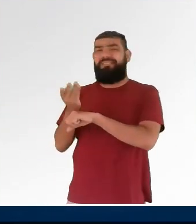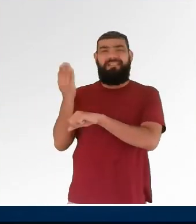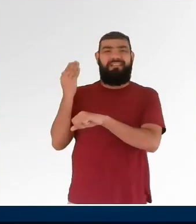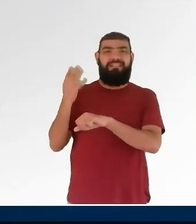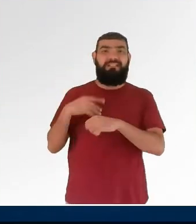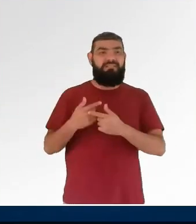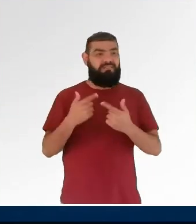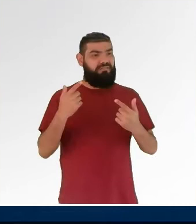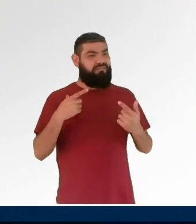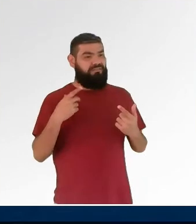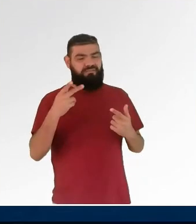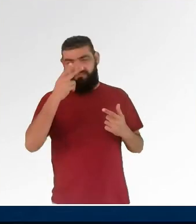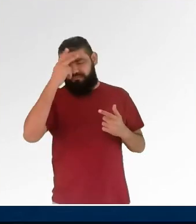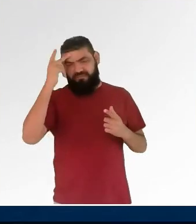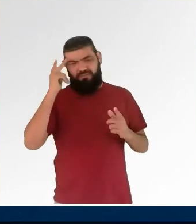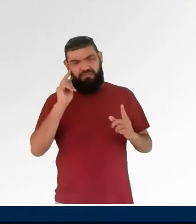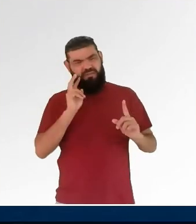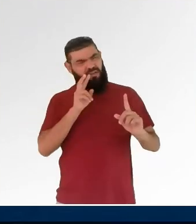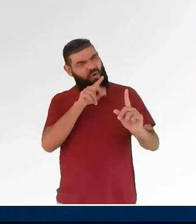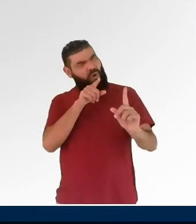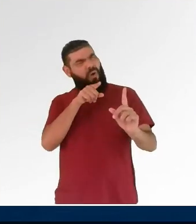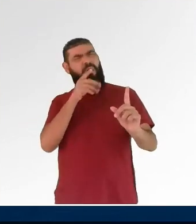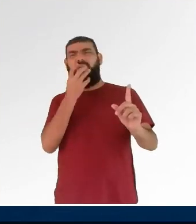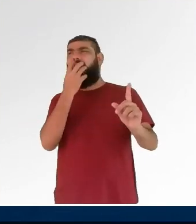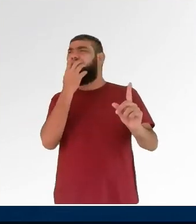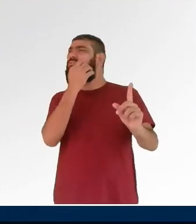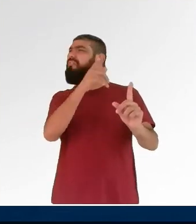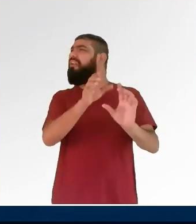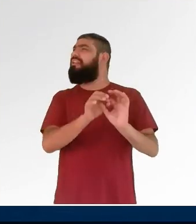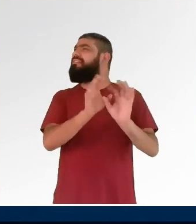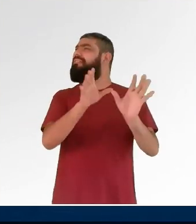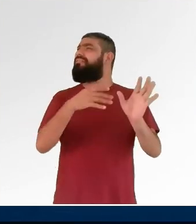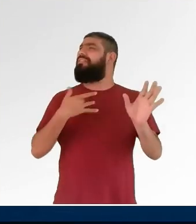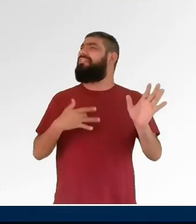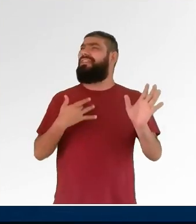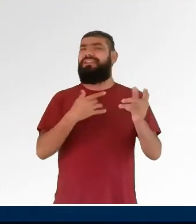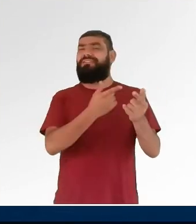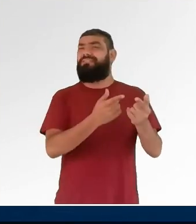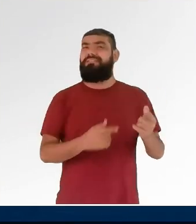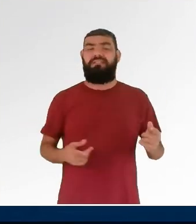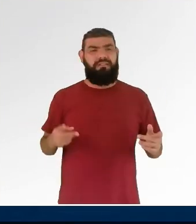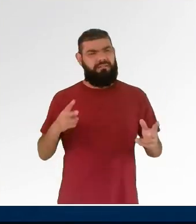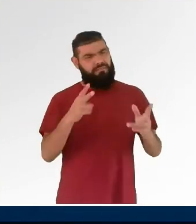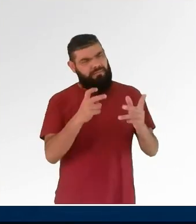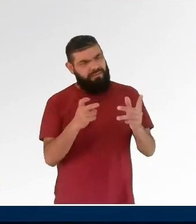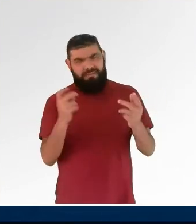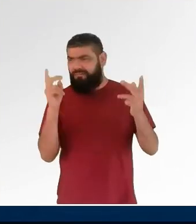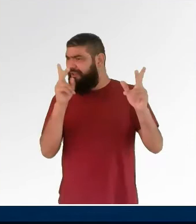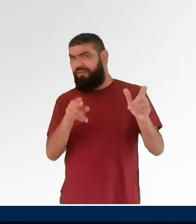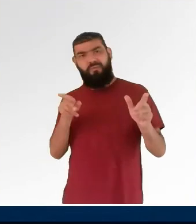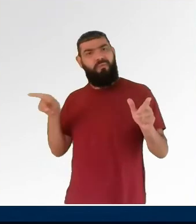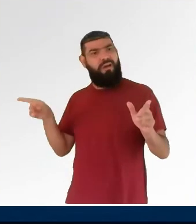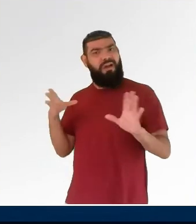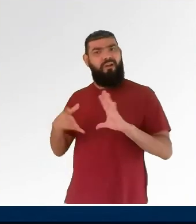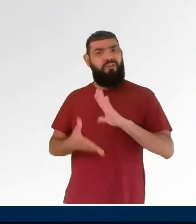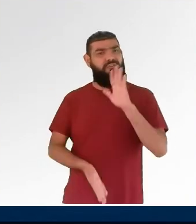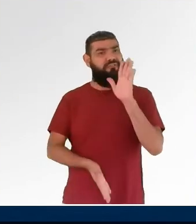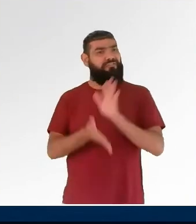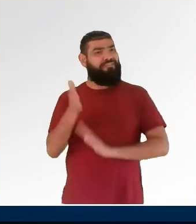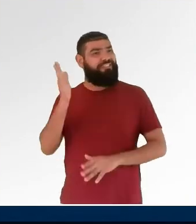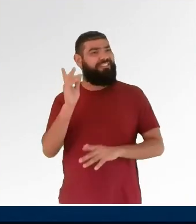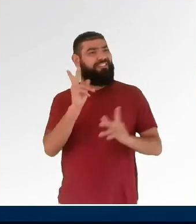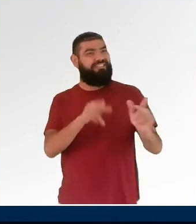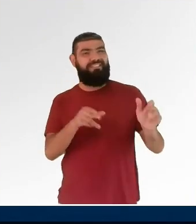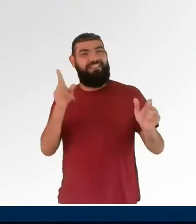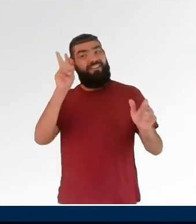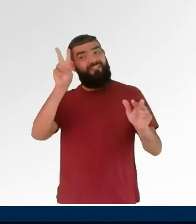alguém veja aquele cachorro ali abandonado, maltratado, e perceba que é o mesmo cachorro do anúncio, daquela faixa que está